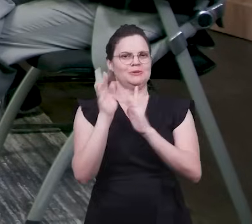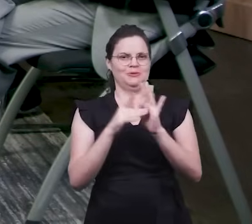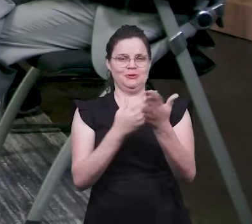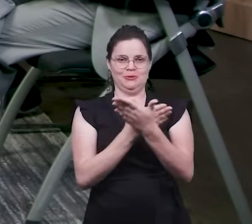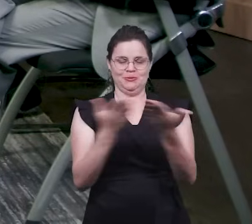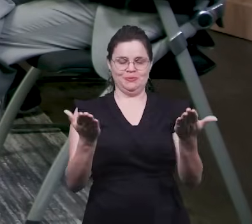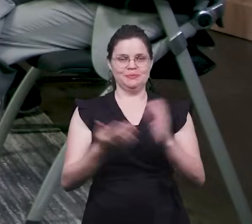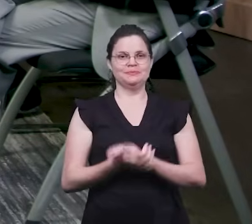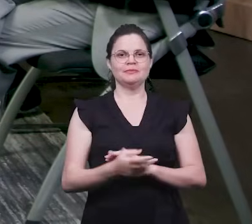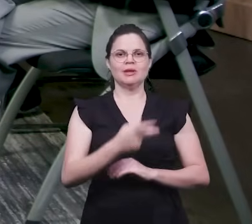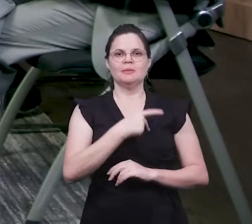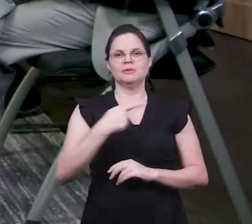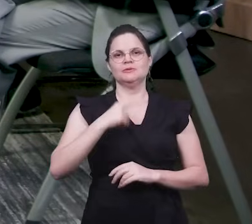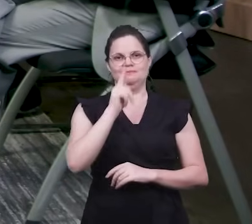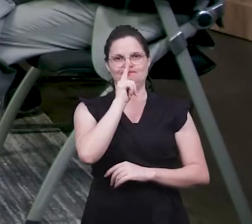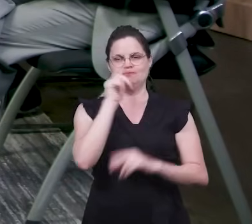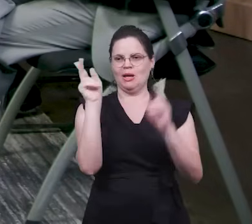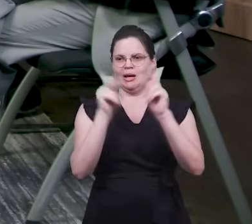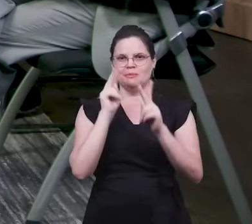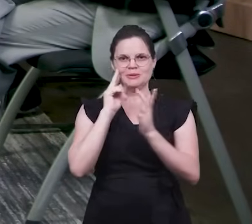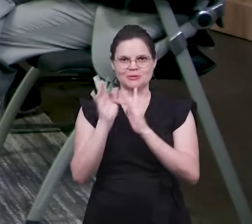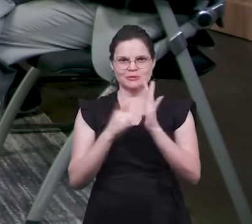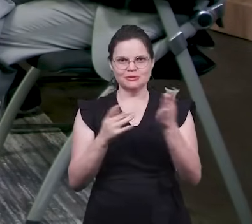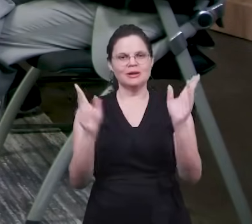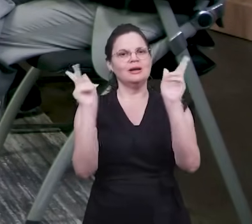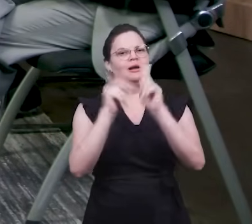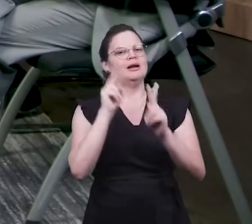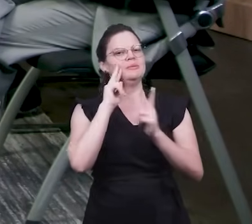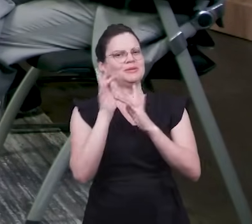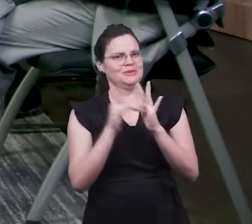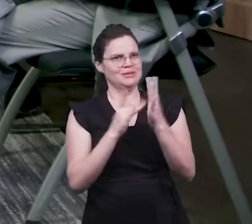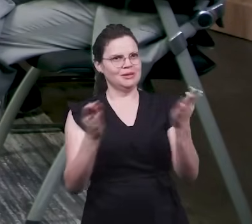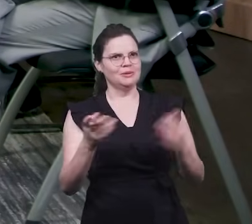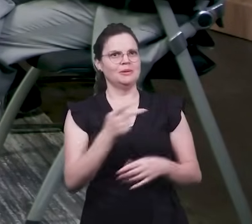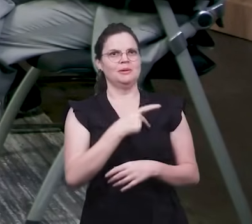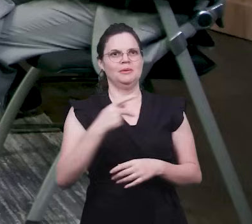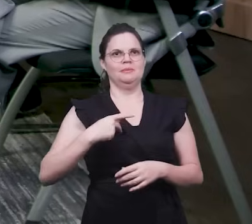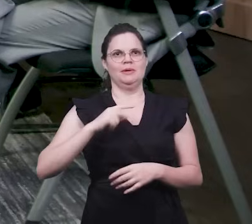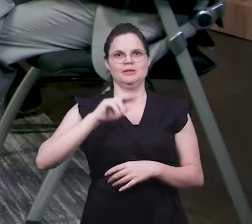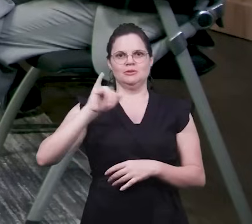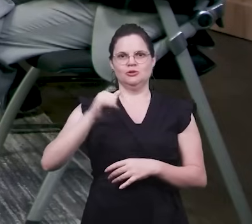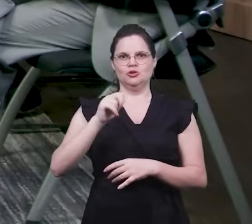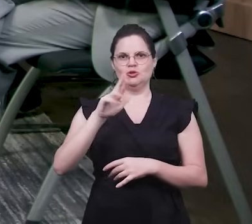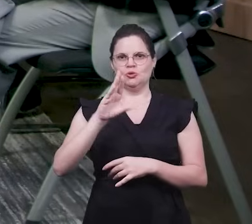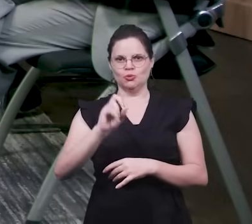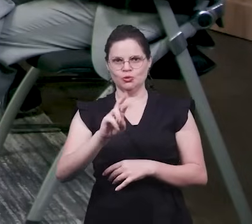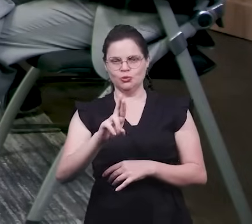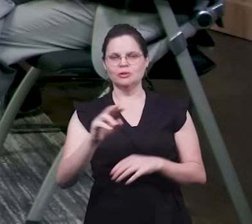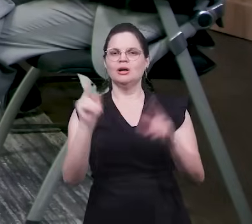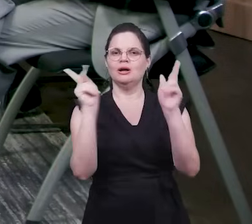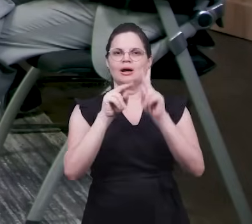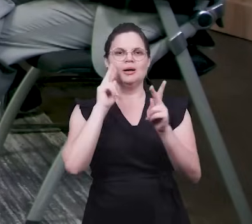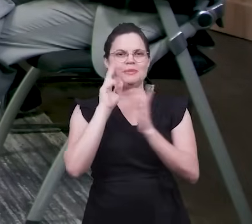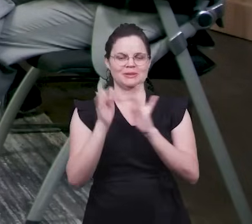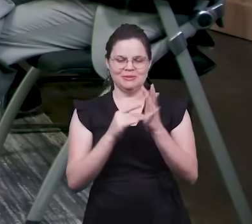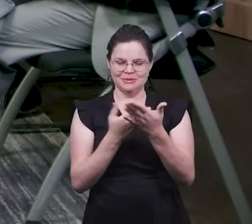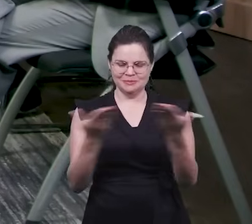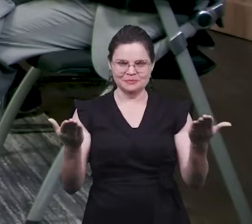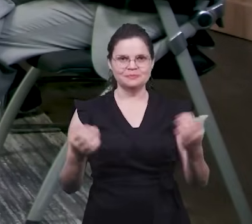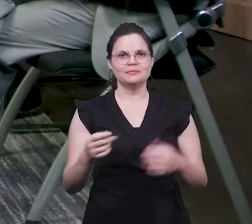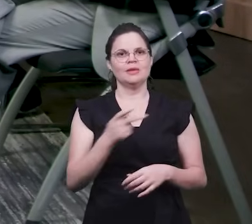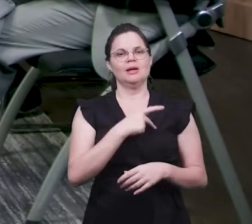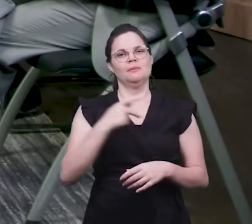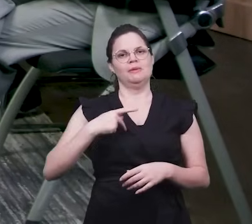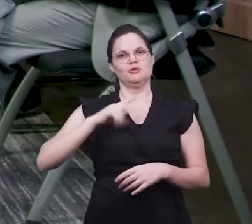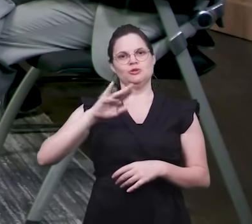Senhor. Pastor Gilson Souza, paz do Senhor Jesus. Paz do Senhor, pastor Josias. Também o pastor Júlio Filgueiras, a paz do Senhor. A paz do Senhor a todos.